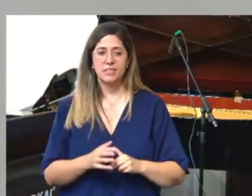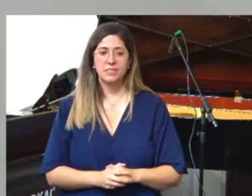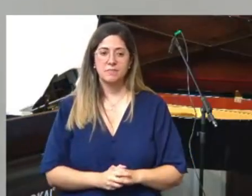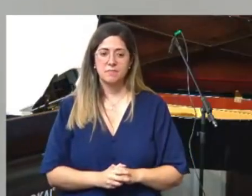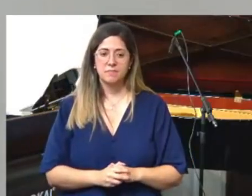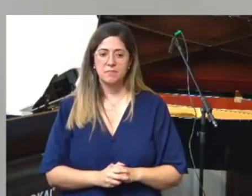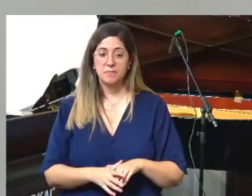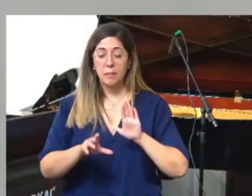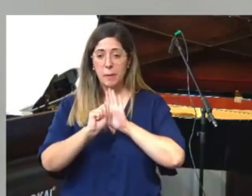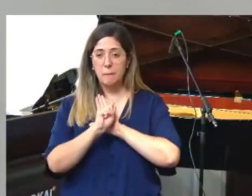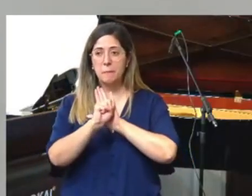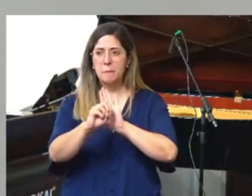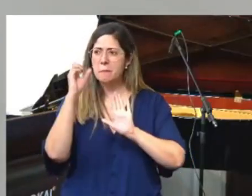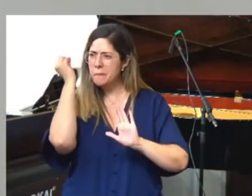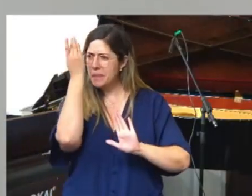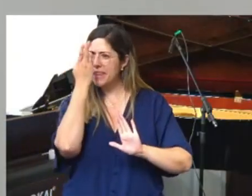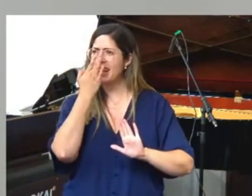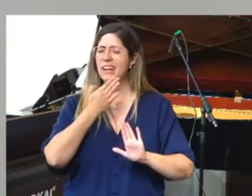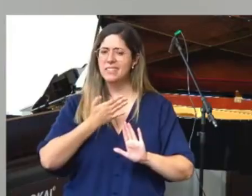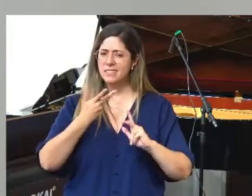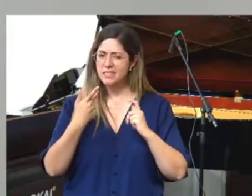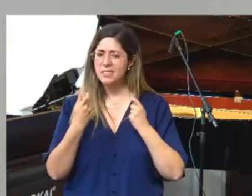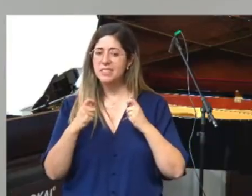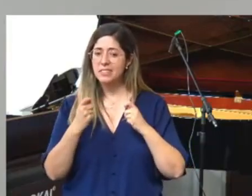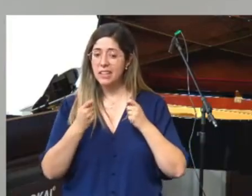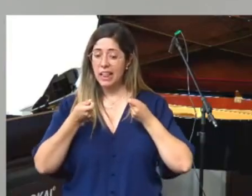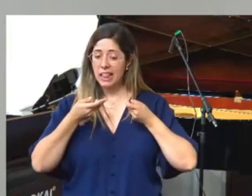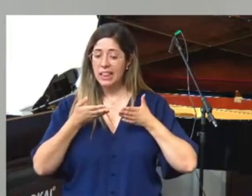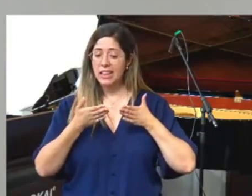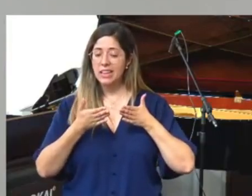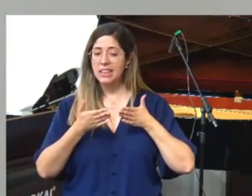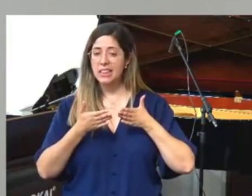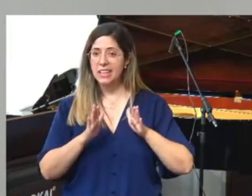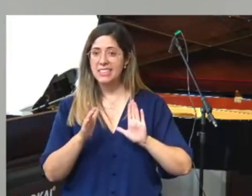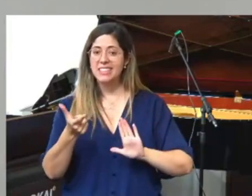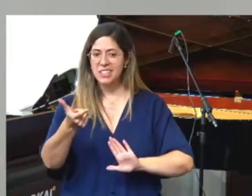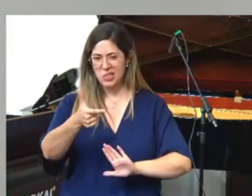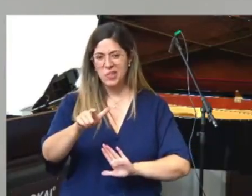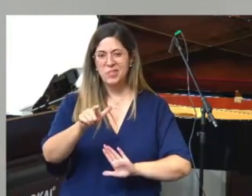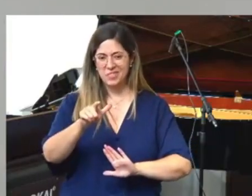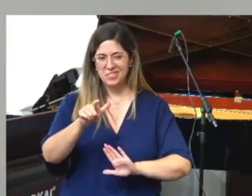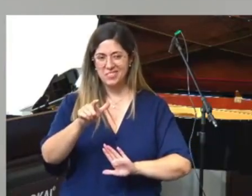marcas da graça, você simplesmente não nasceu de novo.